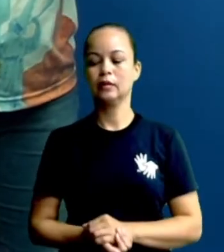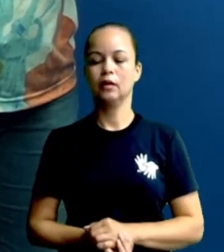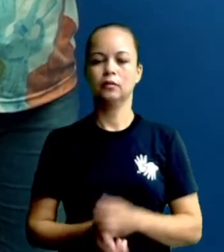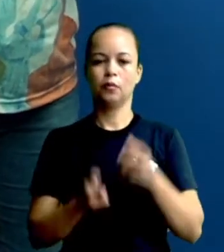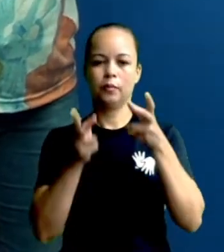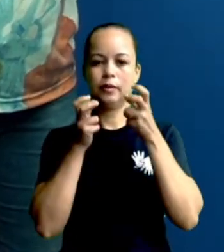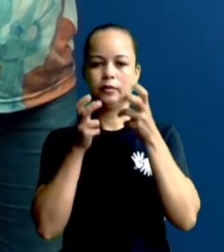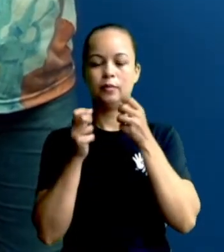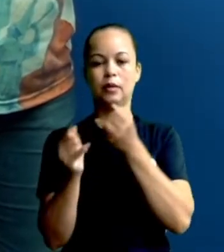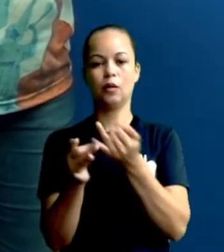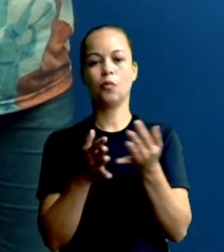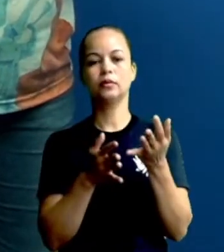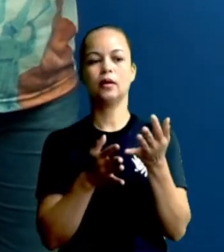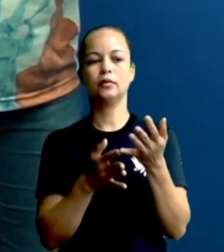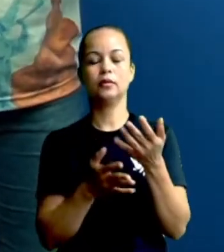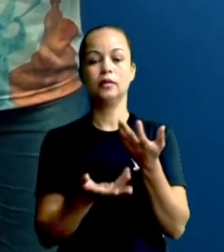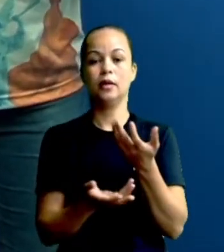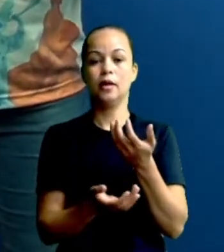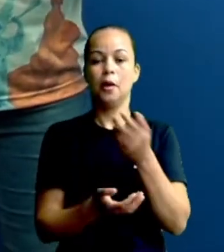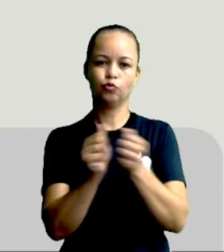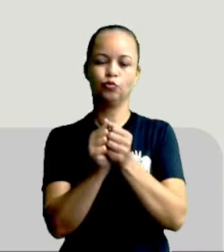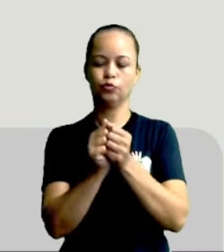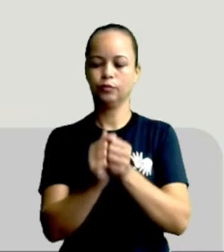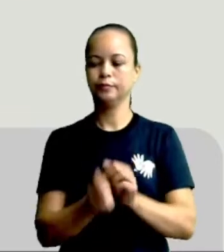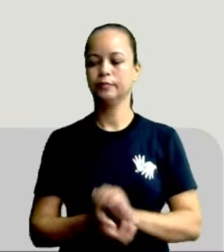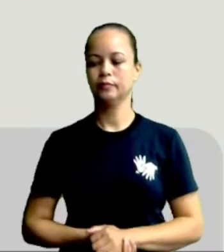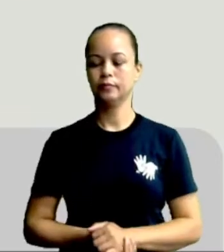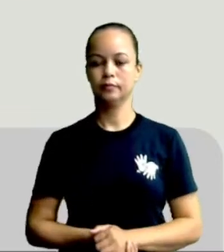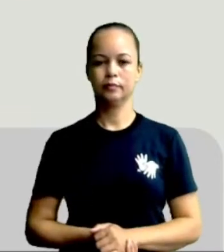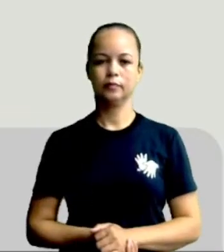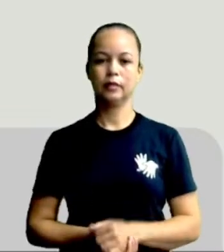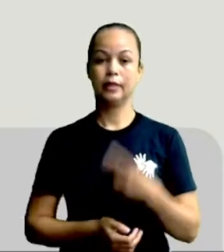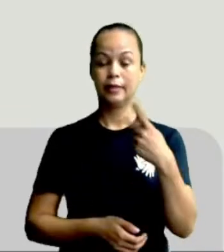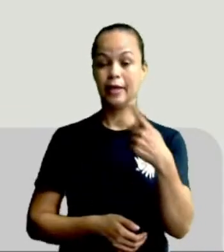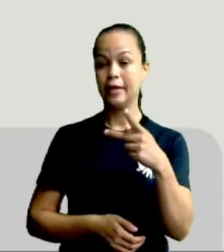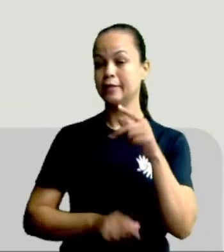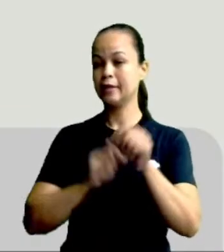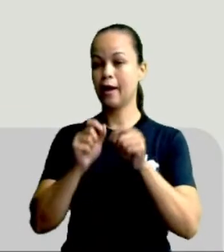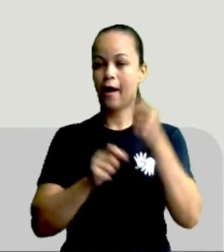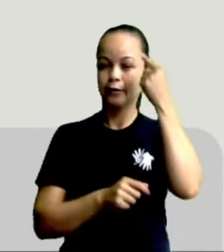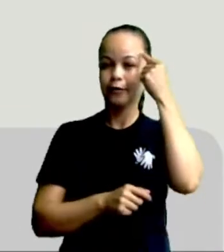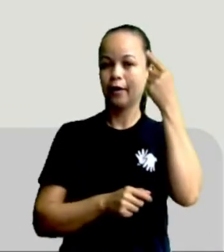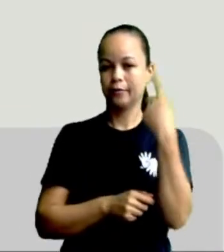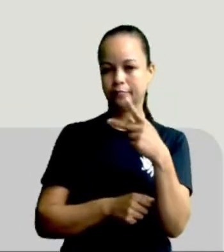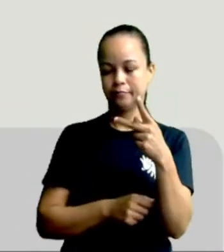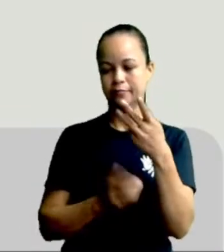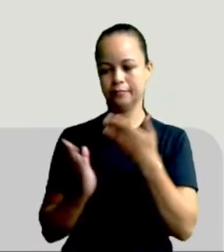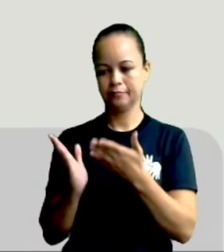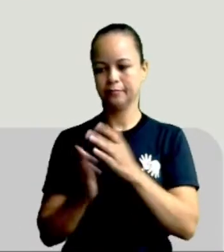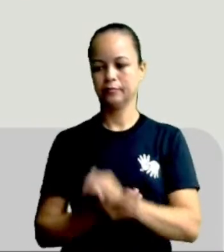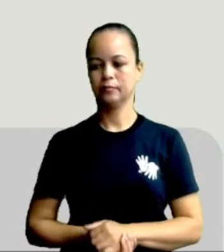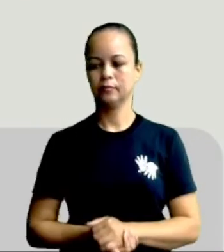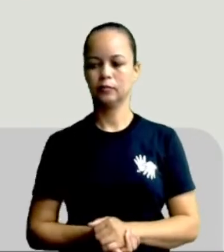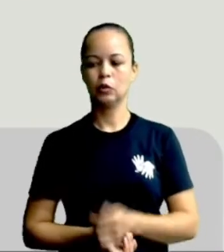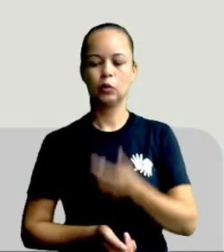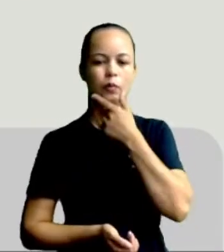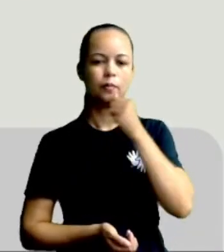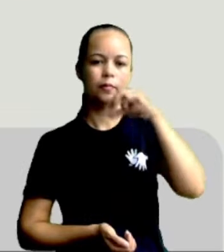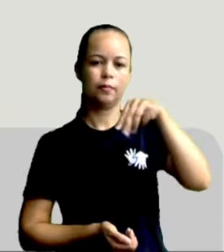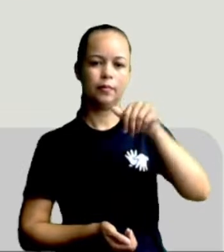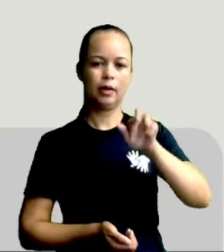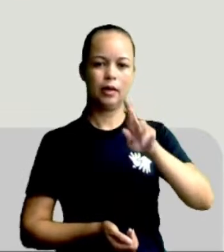assunto resolução de problemas envolvendo as operações básicas. Hoje a gente vai fazer uma retomadazinha aí das 4